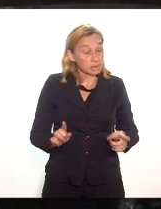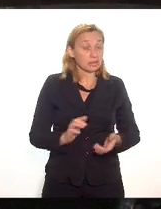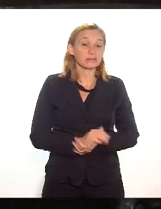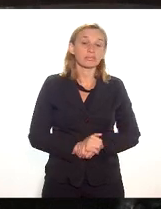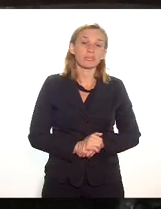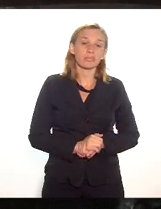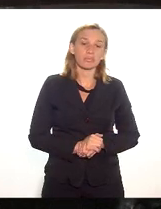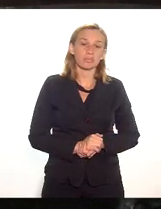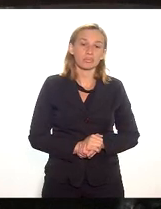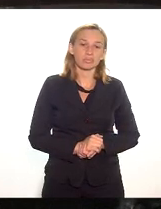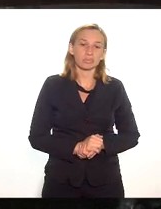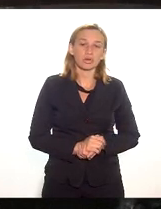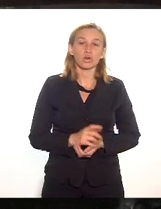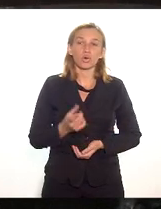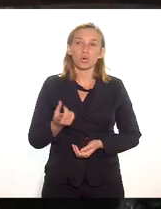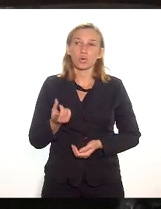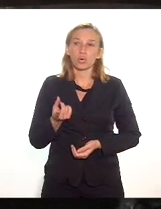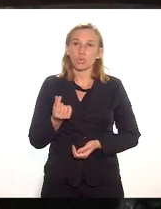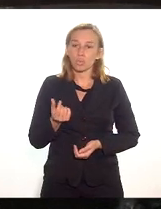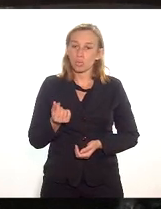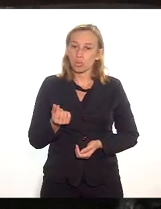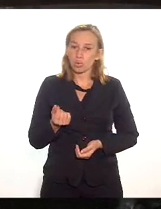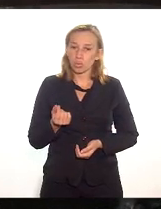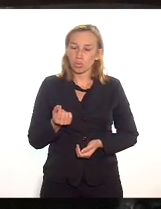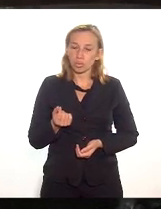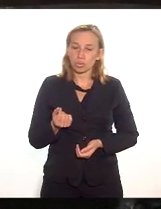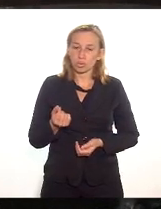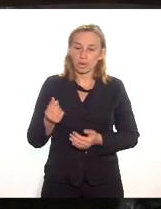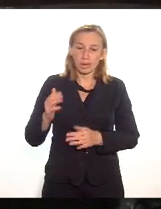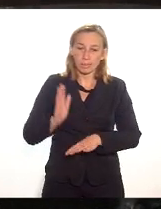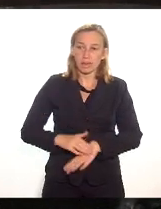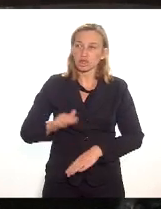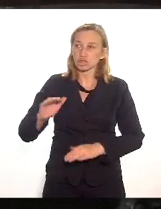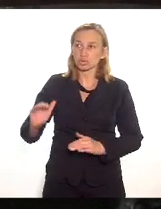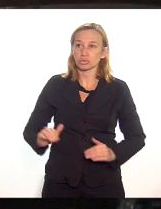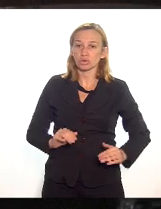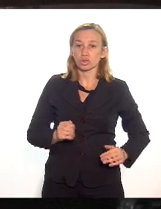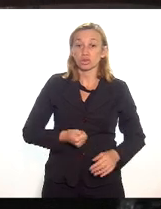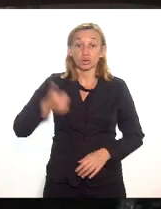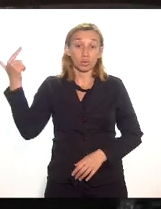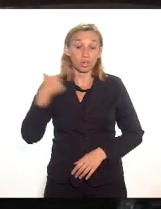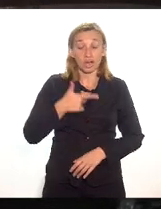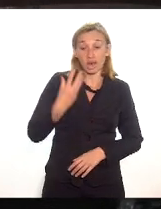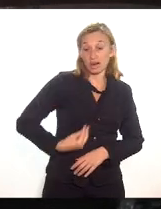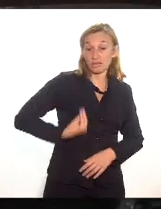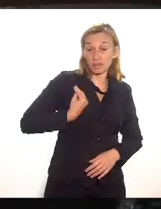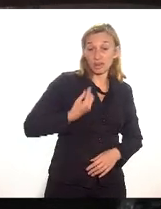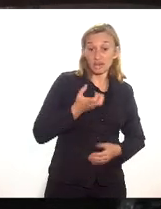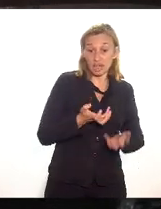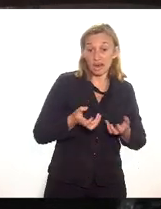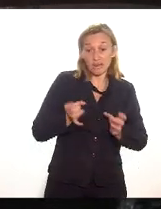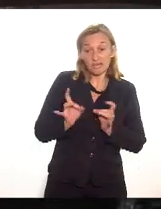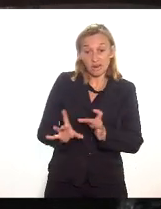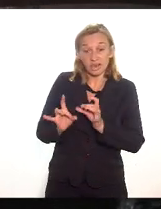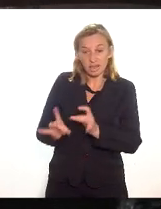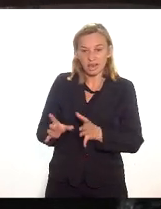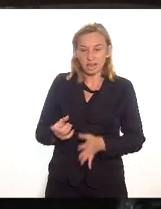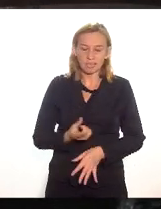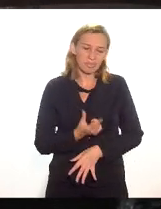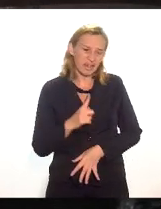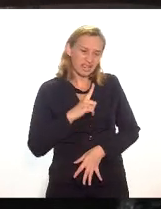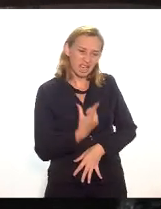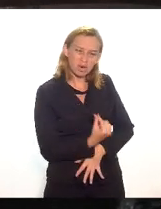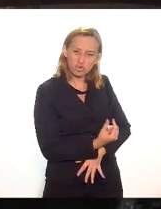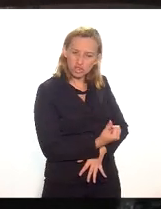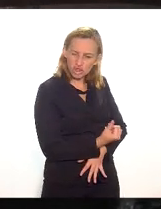voraz do lucro acima da vida quer privatizá-la para ter os gatos